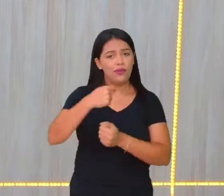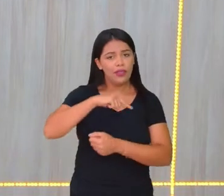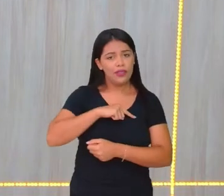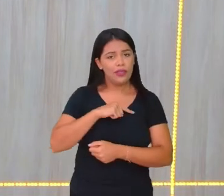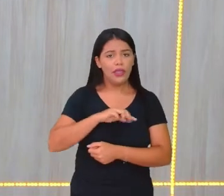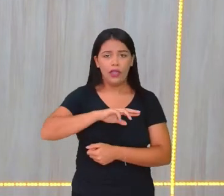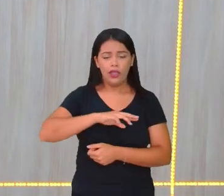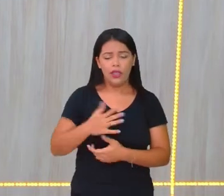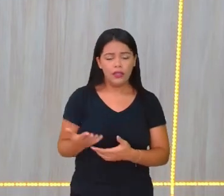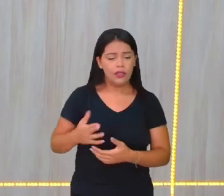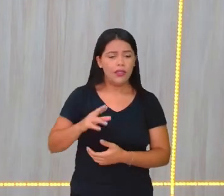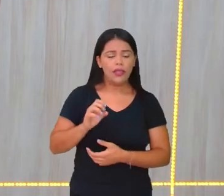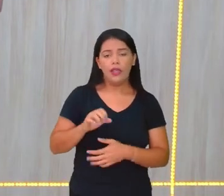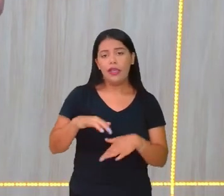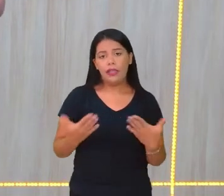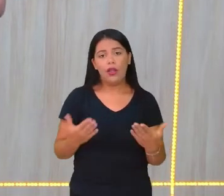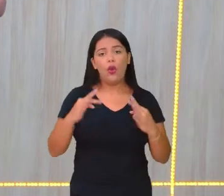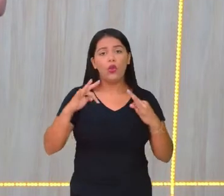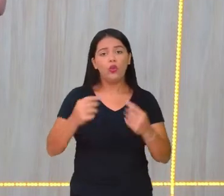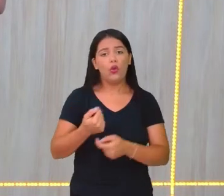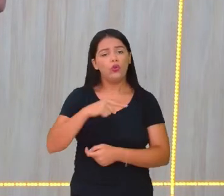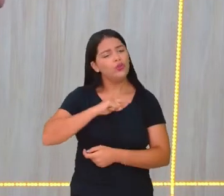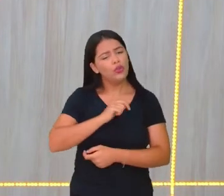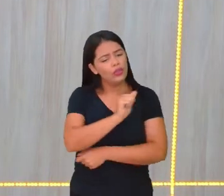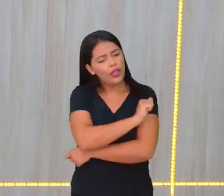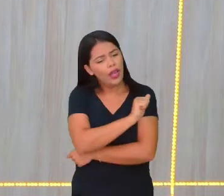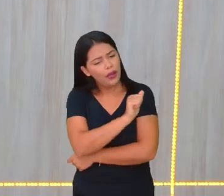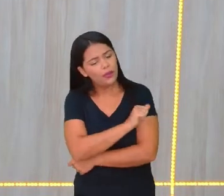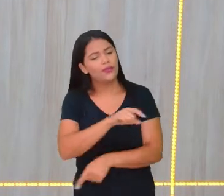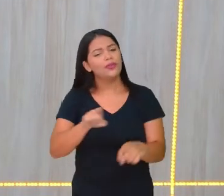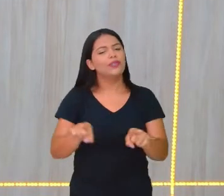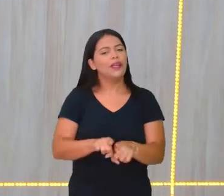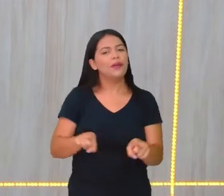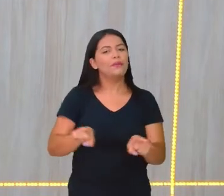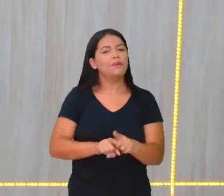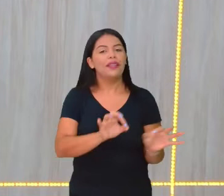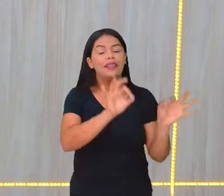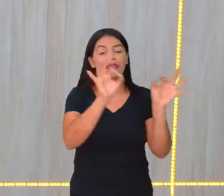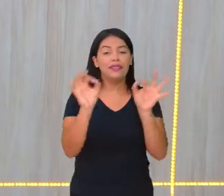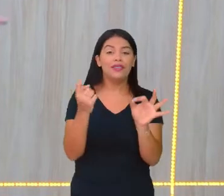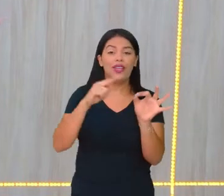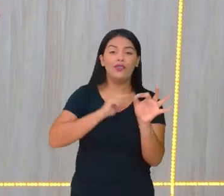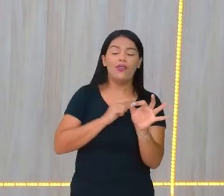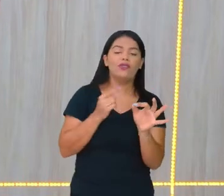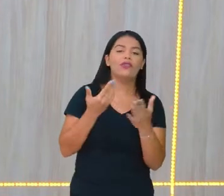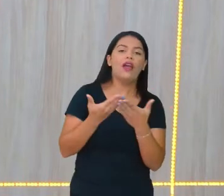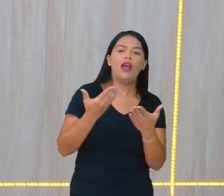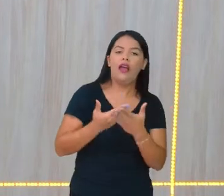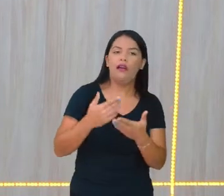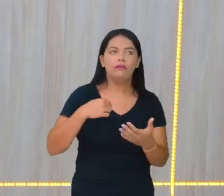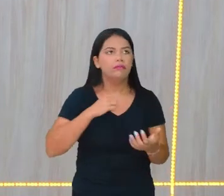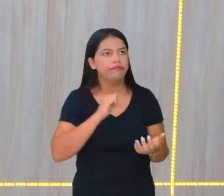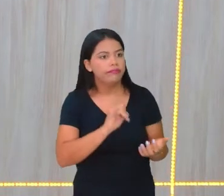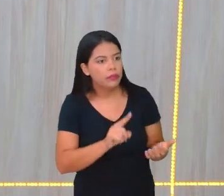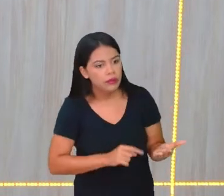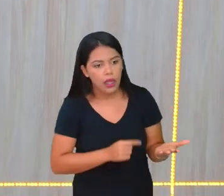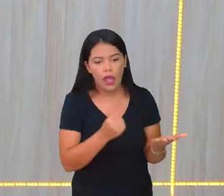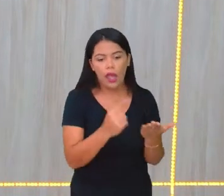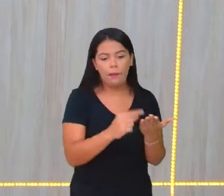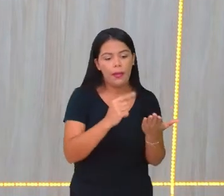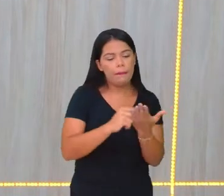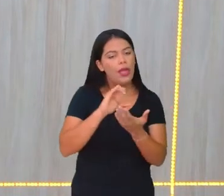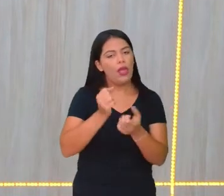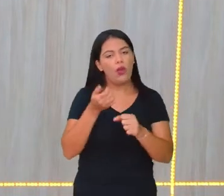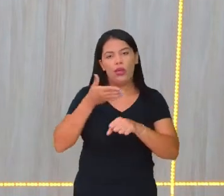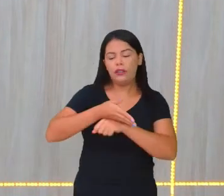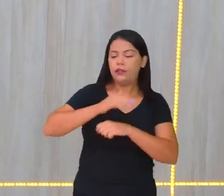mas também todos os nossos alunos e alunas que assistem a nossa aula, seja pelo aplicativo, seja pelo